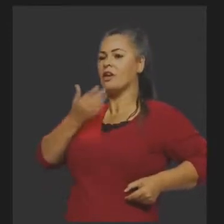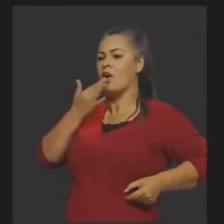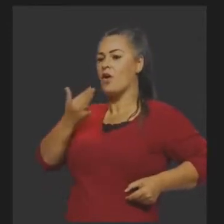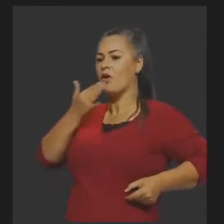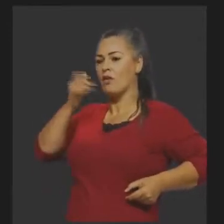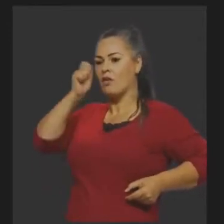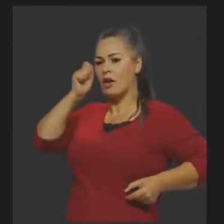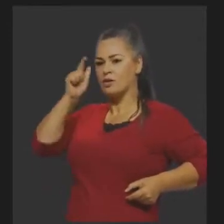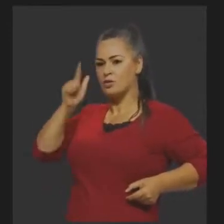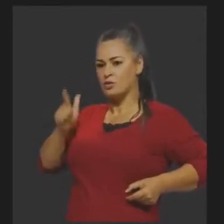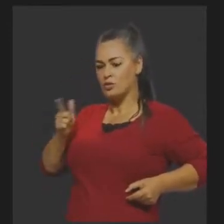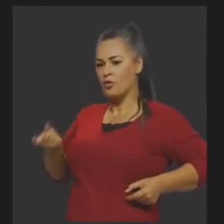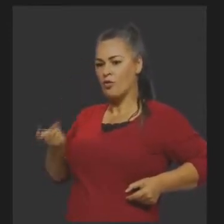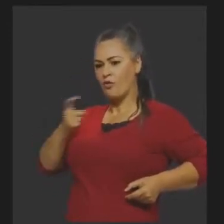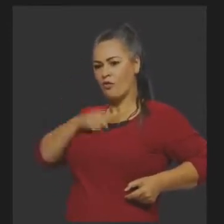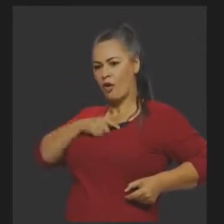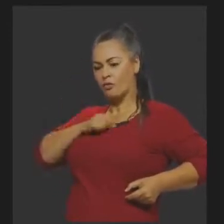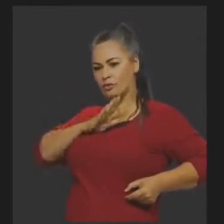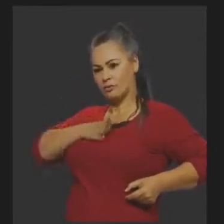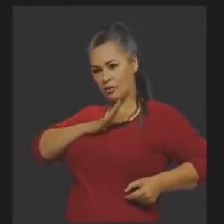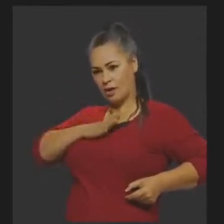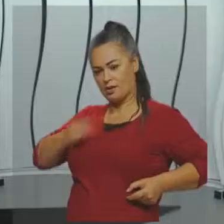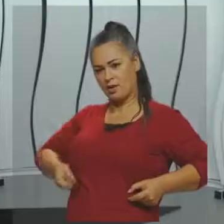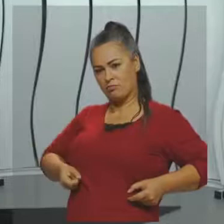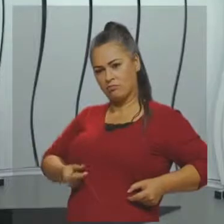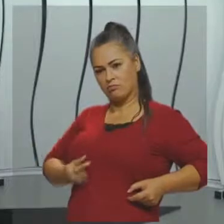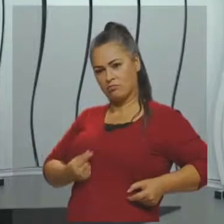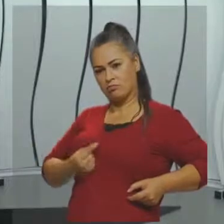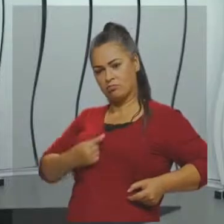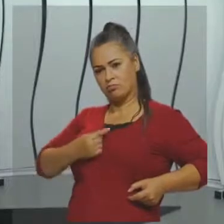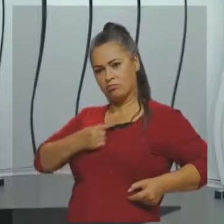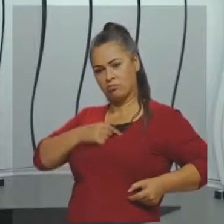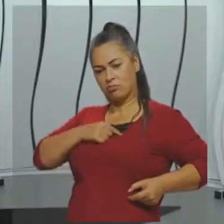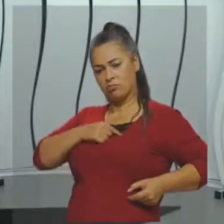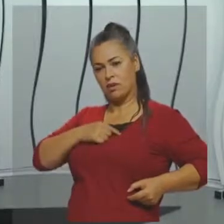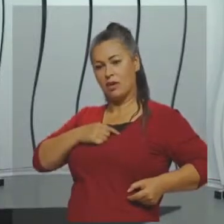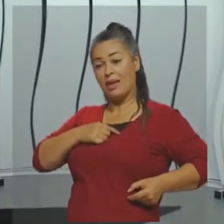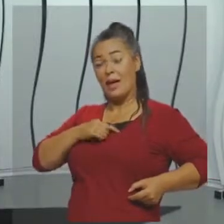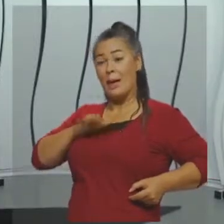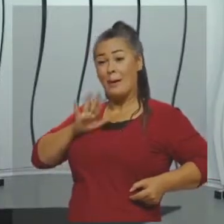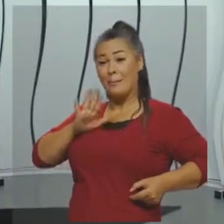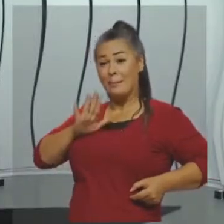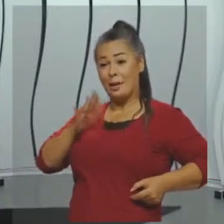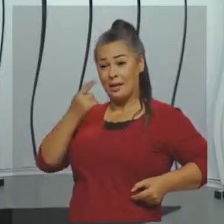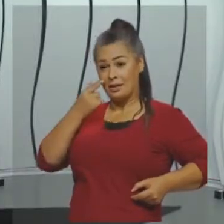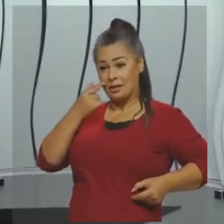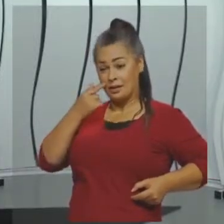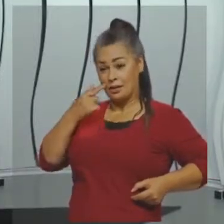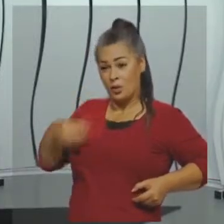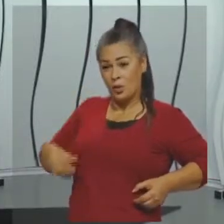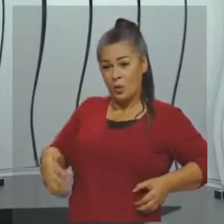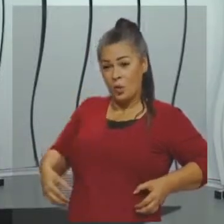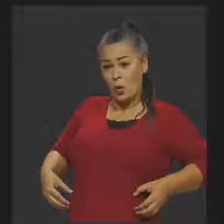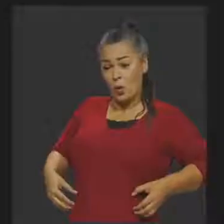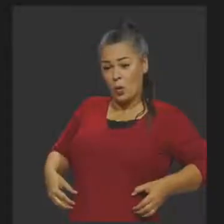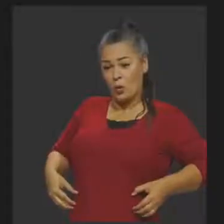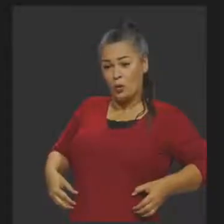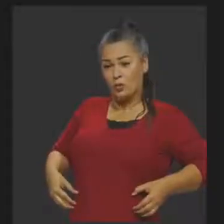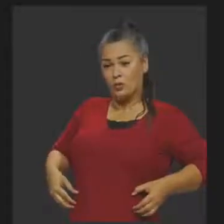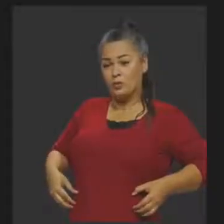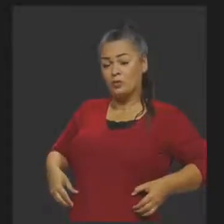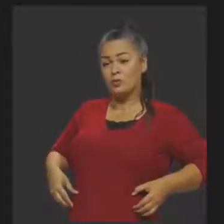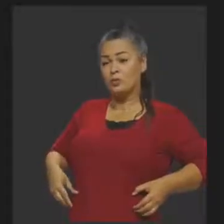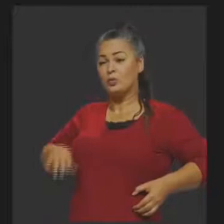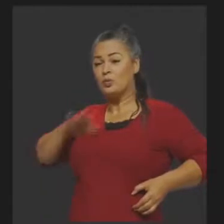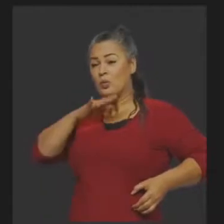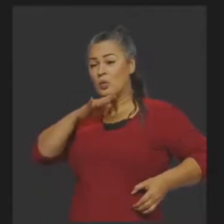coração. O que foi retirado do sangue vai seguir aqui essas linhas amarelas, que são